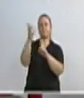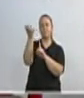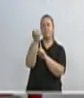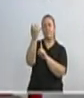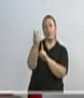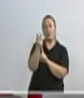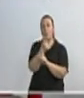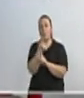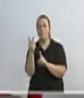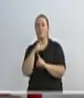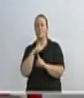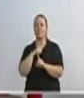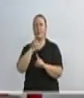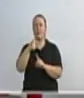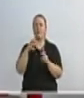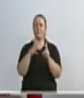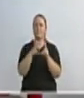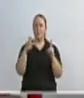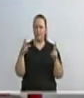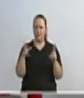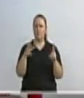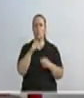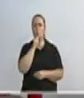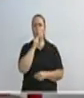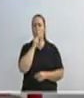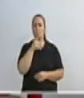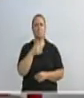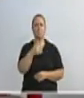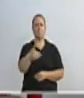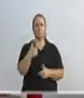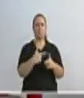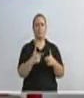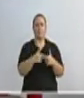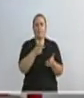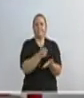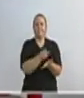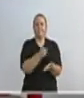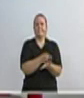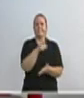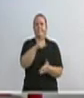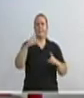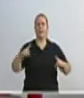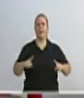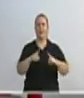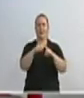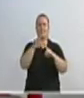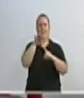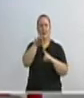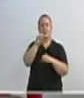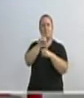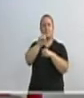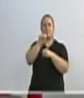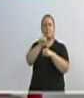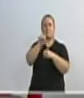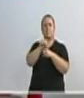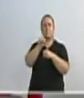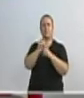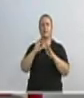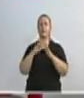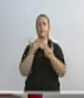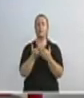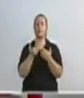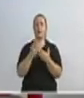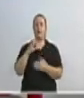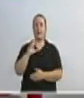que já era para ter sido resolvida no bairro Velha Grande, ainda não foi, está lá com uma antena móvel, localizada no CAI, que já tem todo o equipamento da